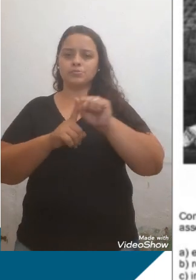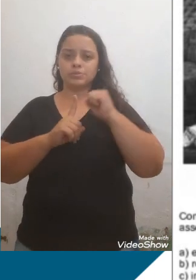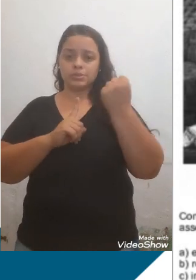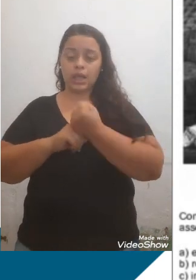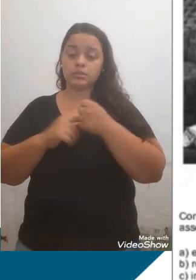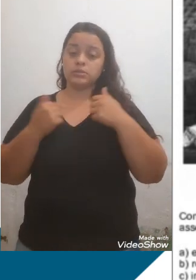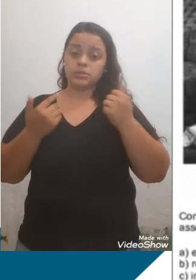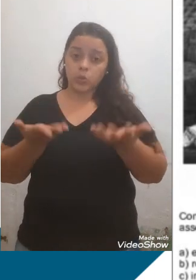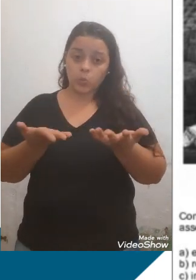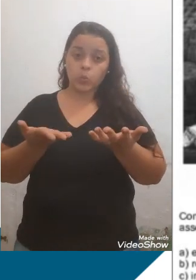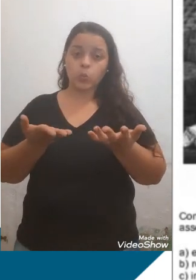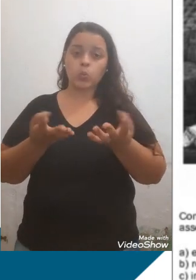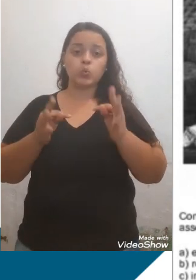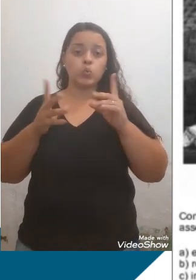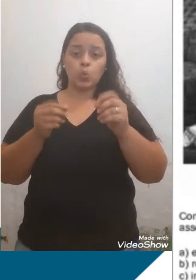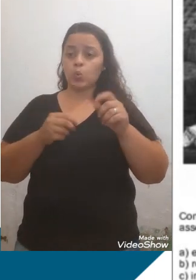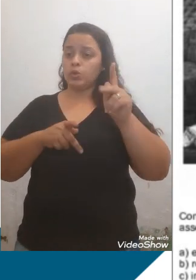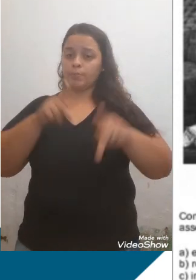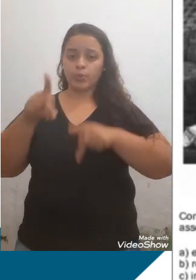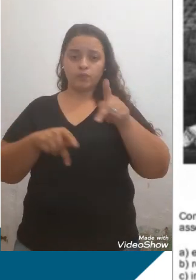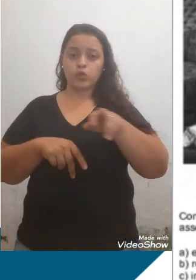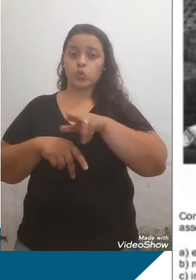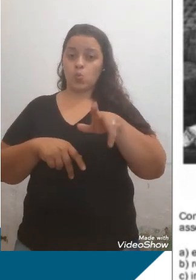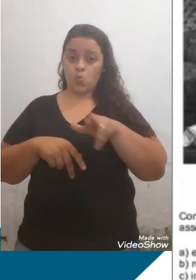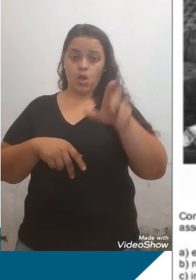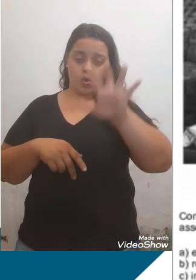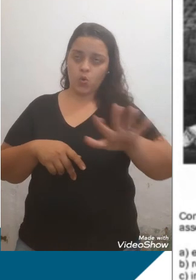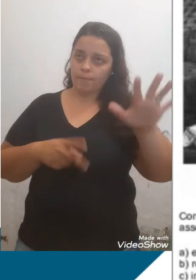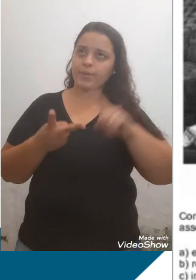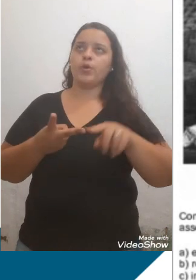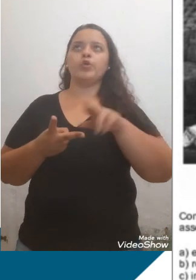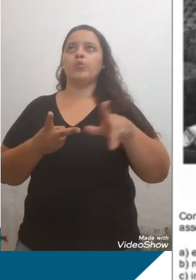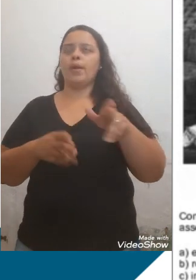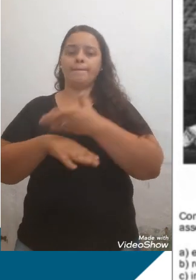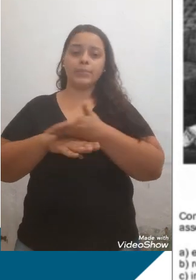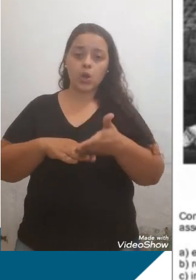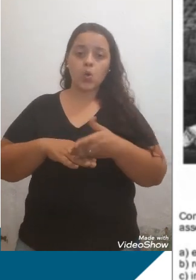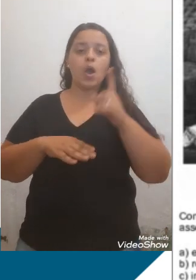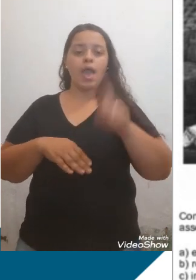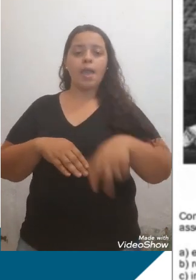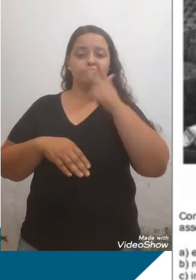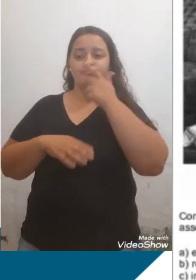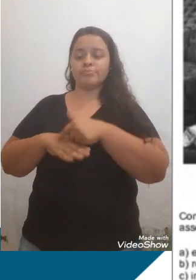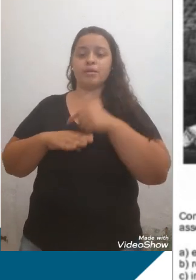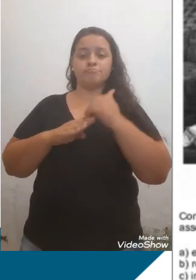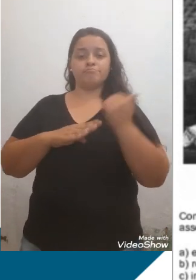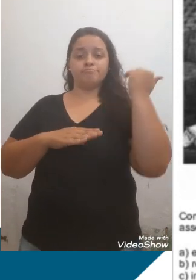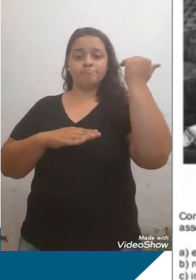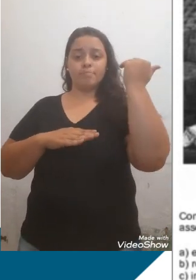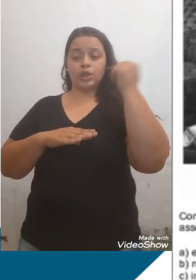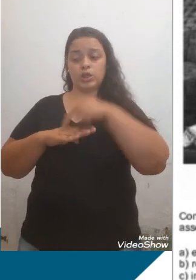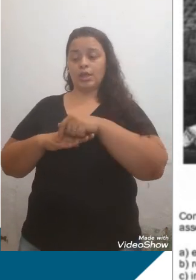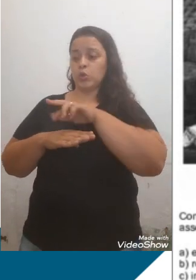Então, todo povo não europeu, não branco, era considerado inferior. Essa mulher